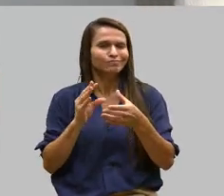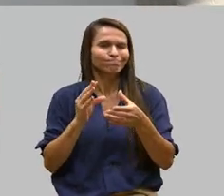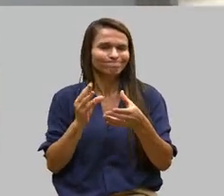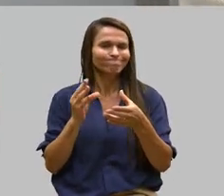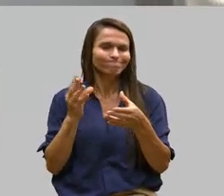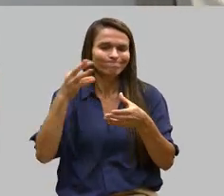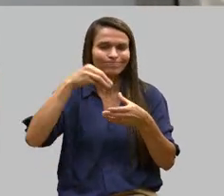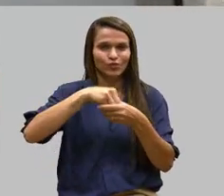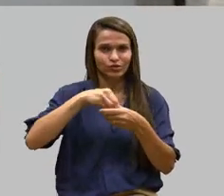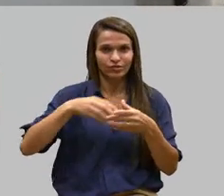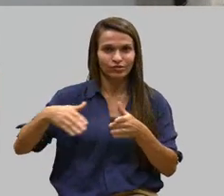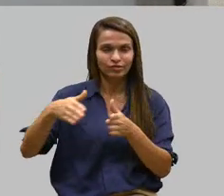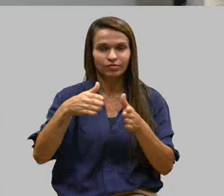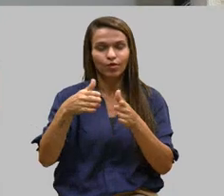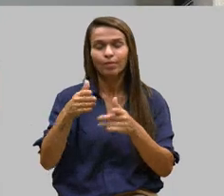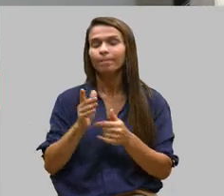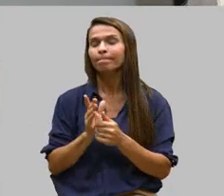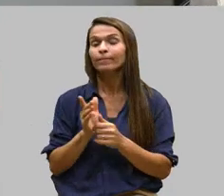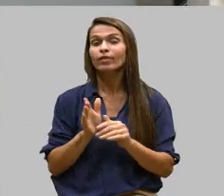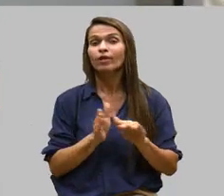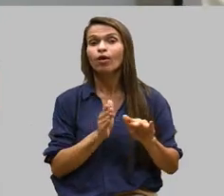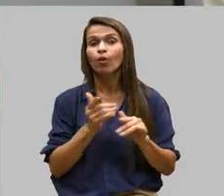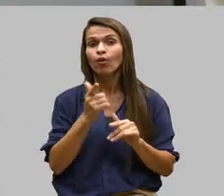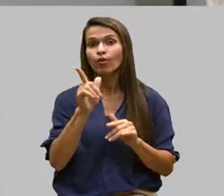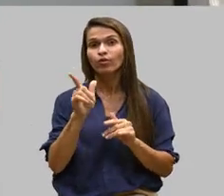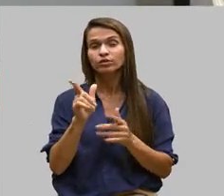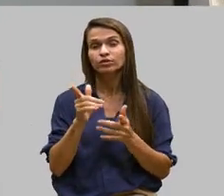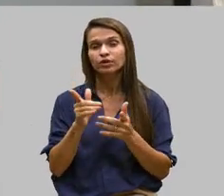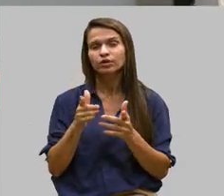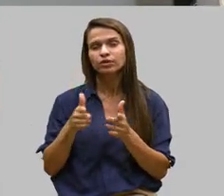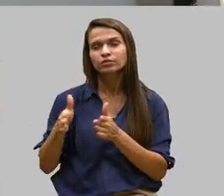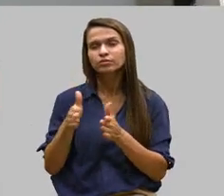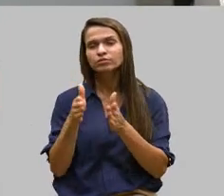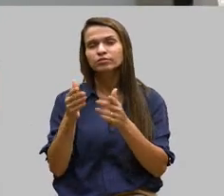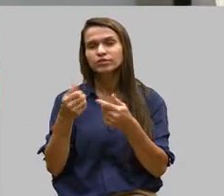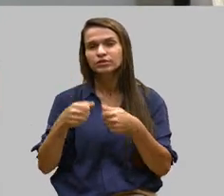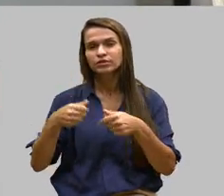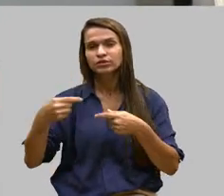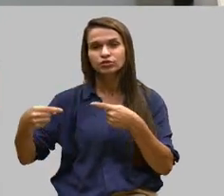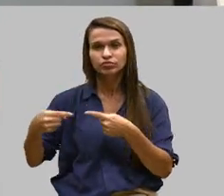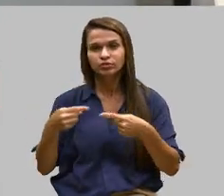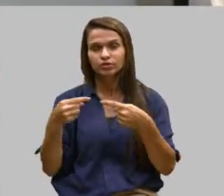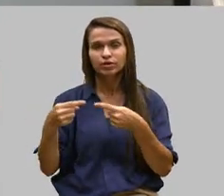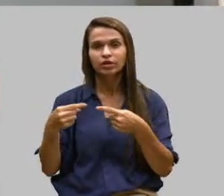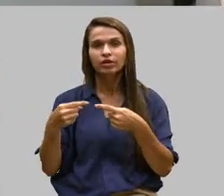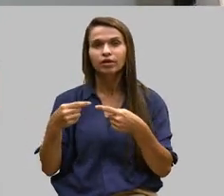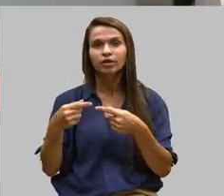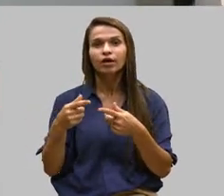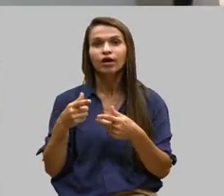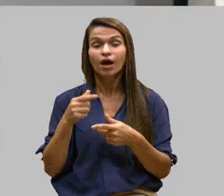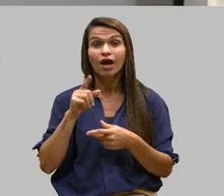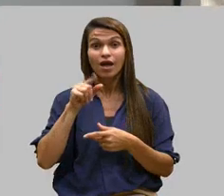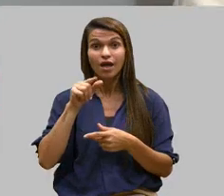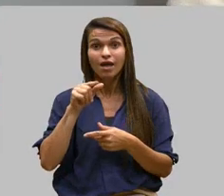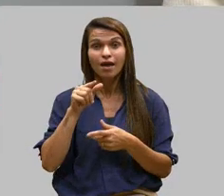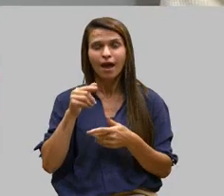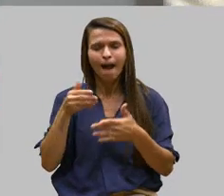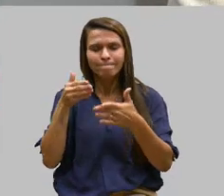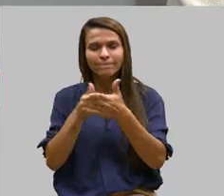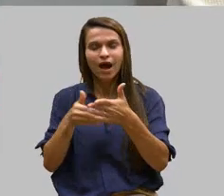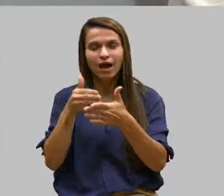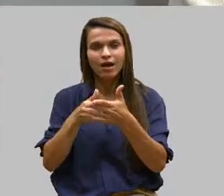que eu acho importante que tem que ser discutida e leva os deputados porque tem que ser também amigo Federal é a barreira do BPC